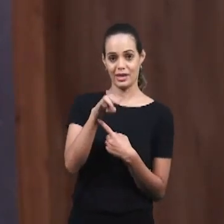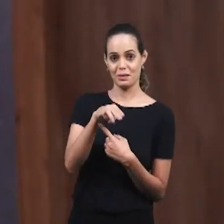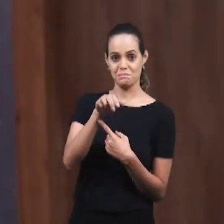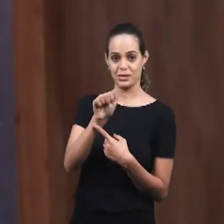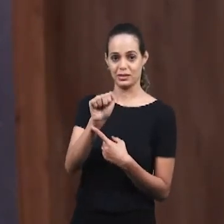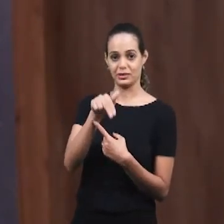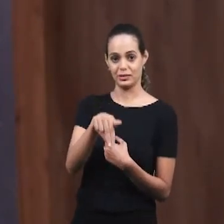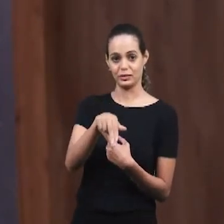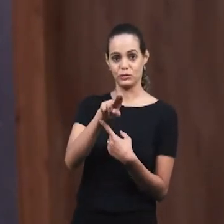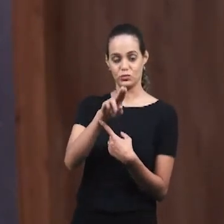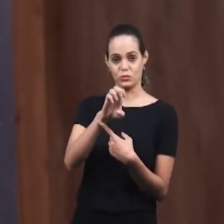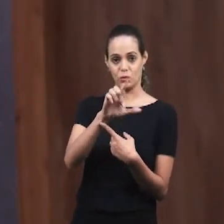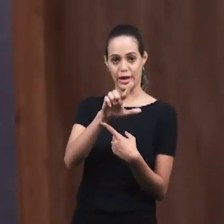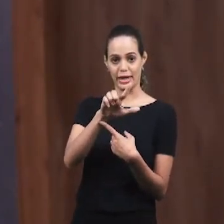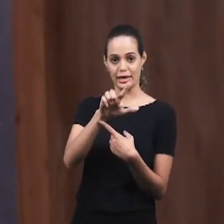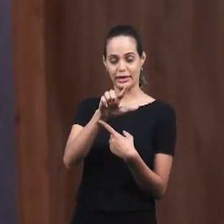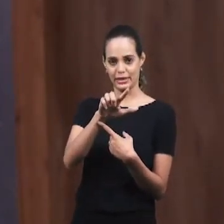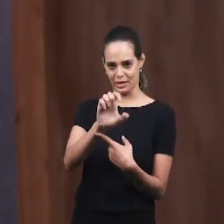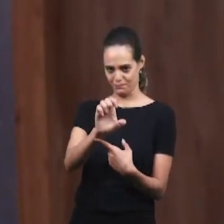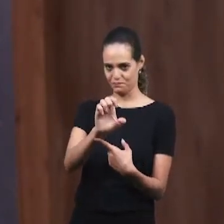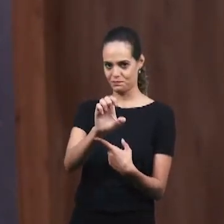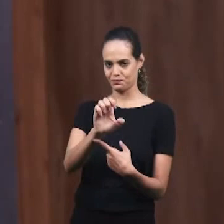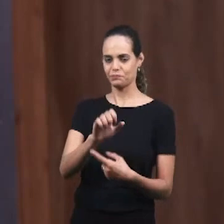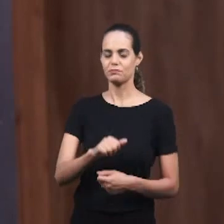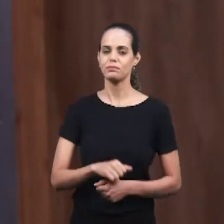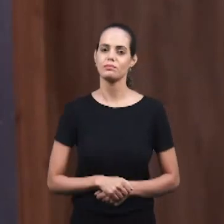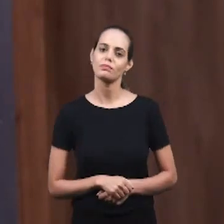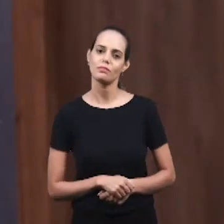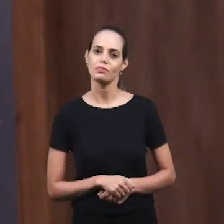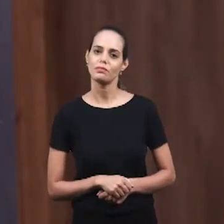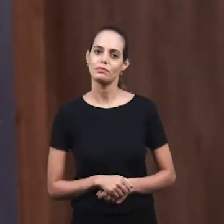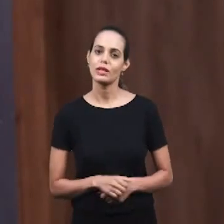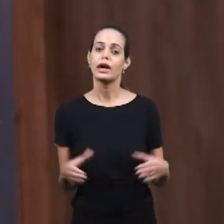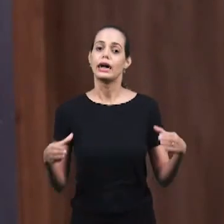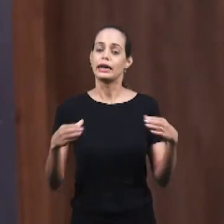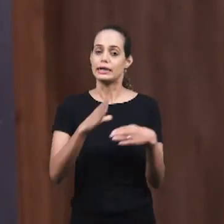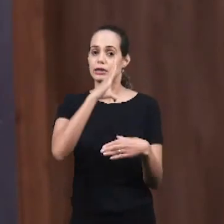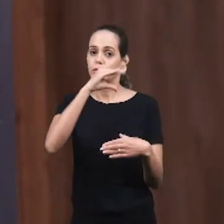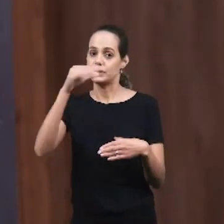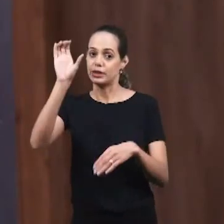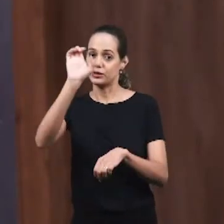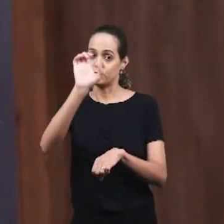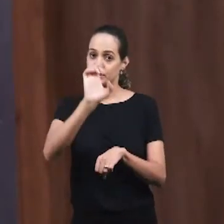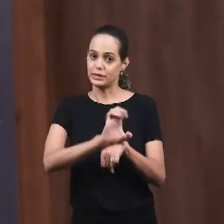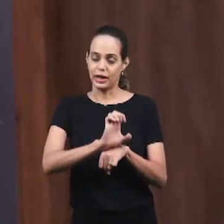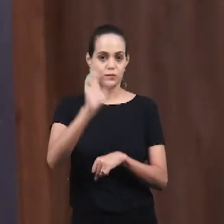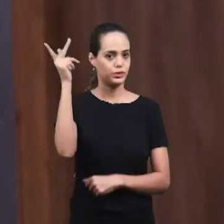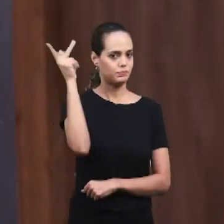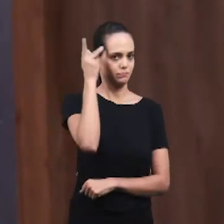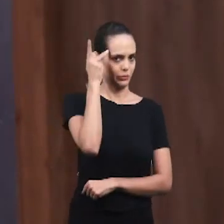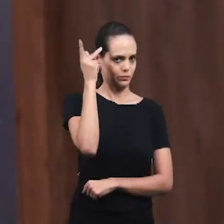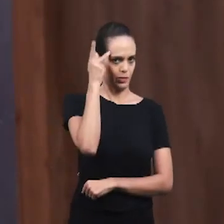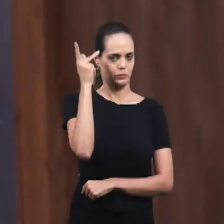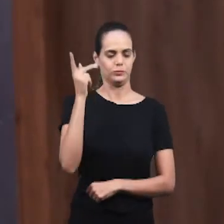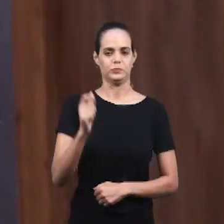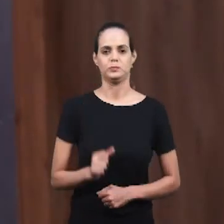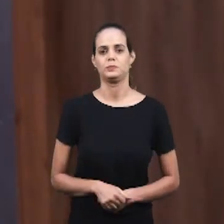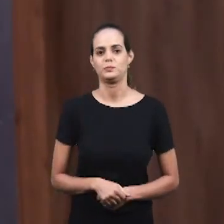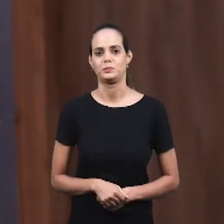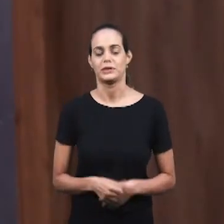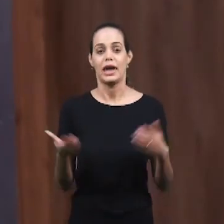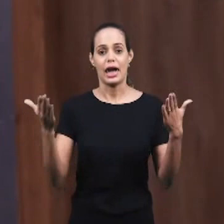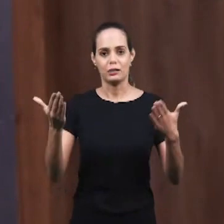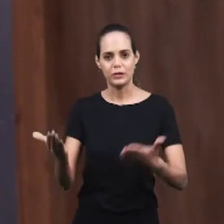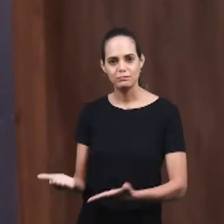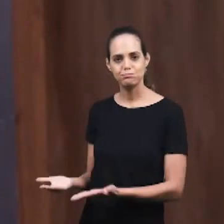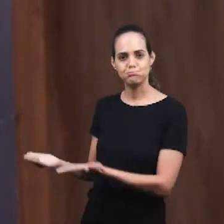irmã Emanuele. A Emanuele é da classe de adolescentes da igreja de Perus, em São Paulo, capital, lá no estado de